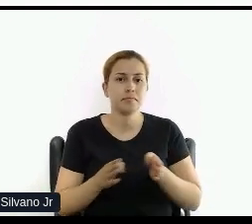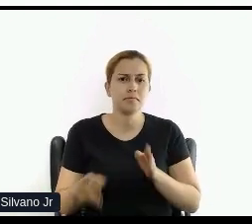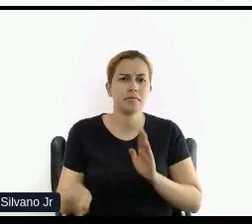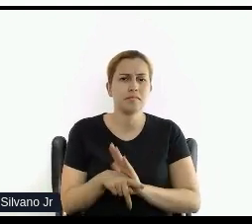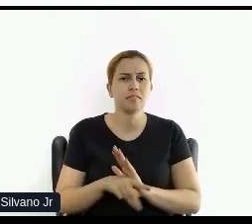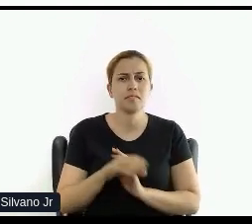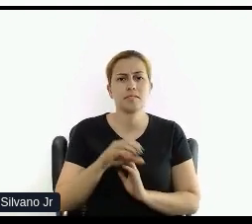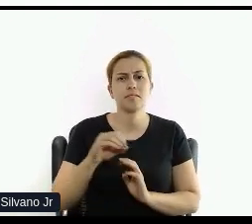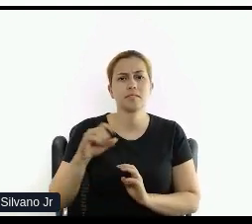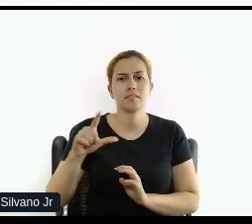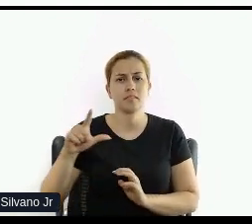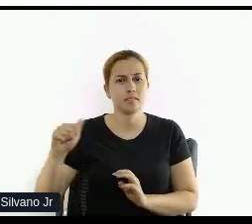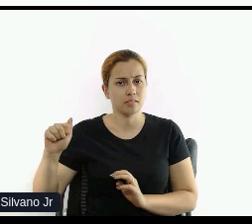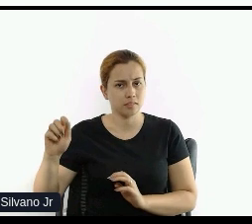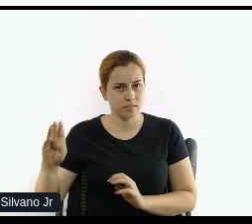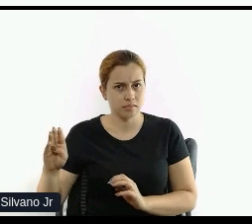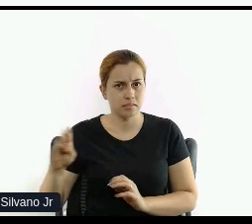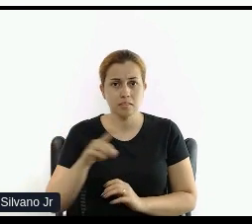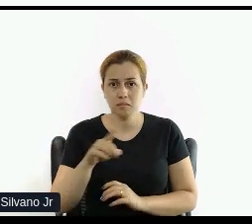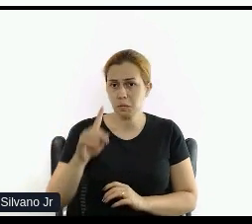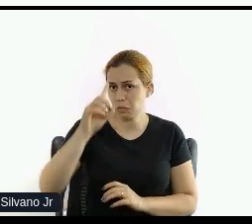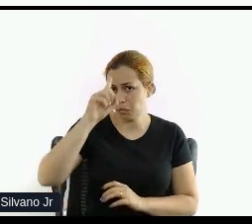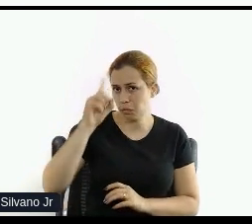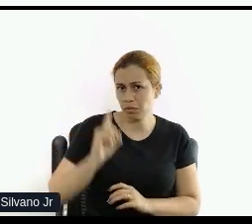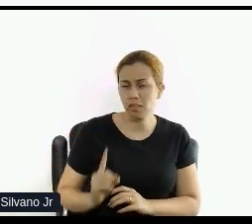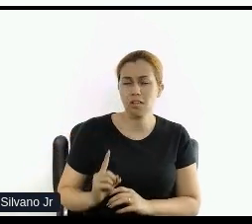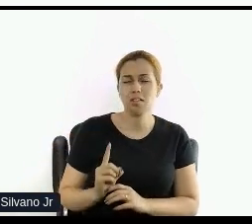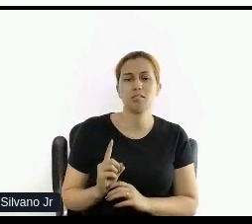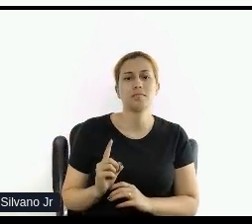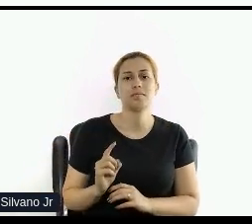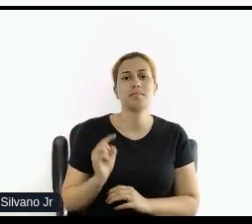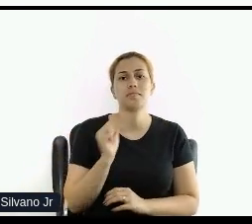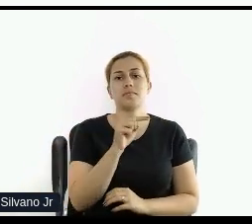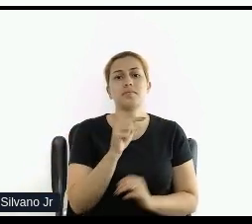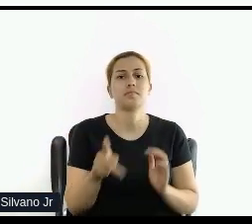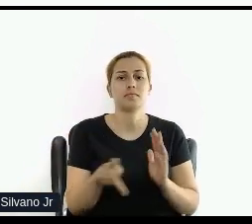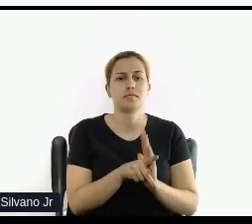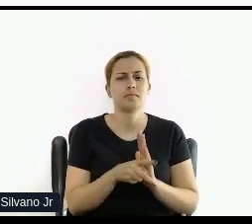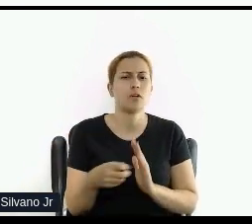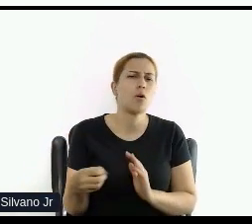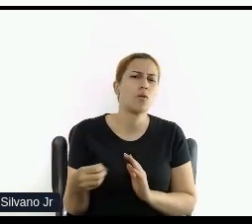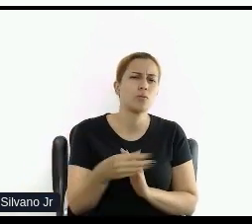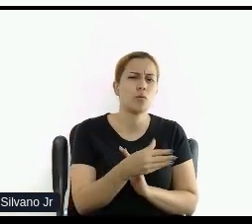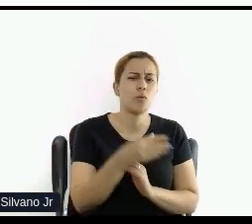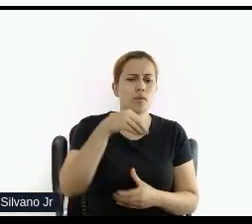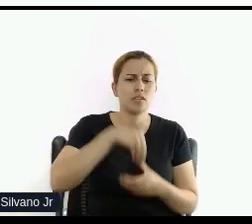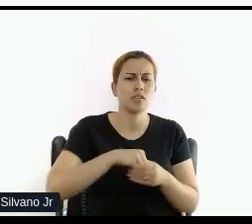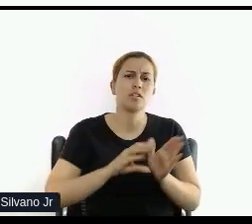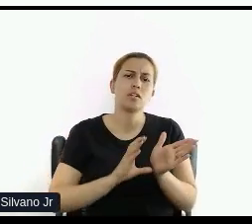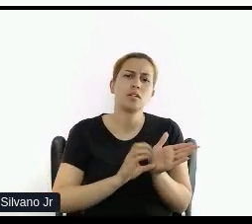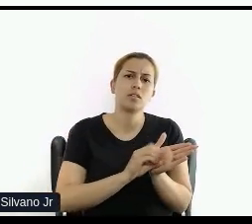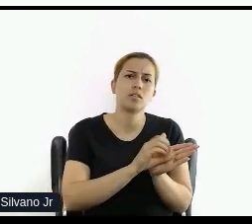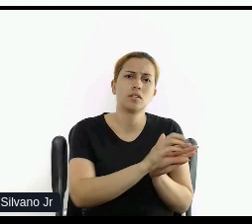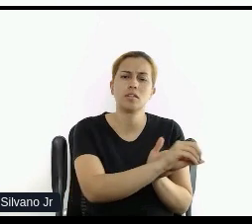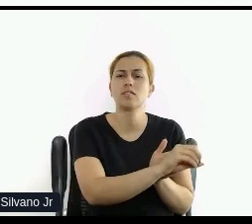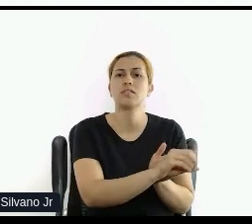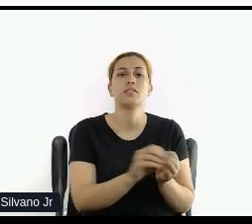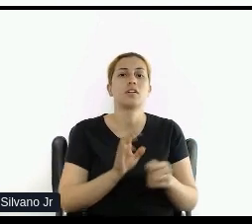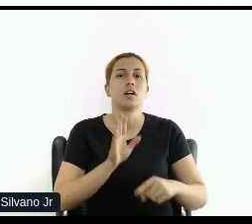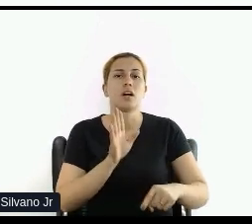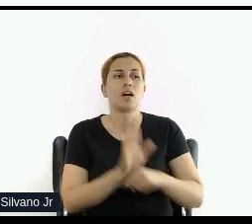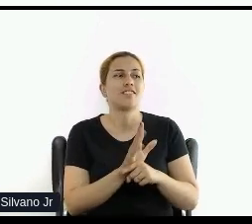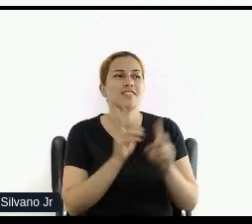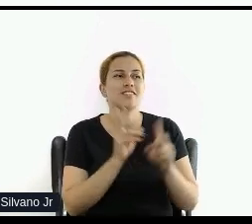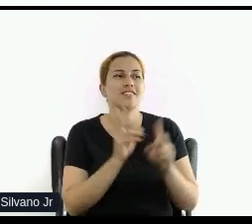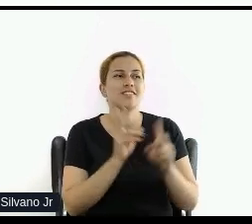quem não conhece o Google Colab, ele é um ambiente em nuvem aqui do Google que ele permite que a gente, como o próprio nome fala ali, né? Que a